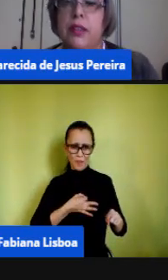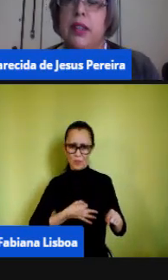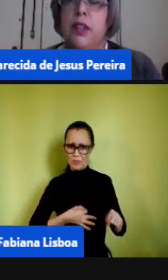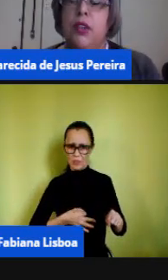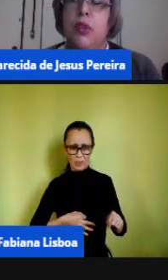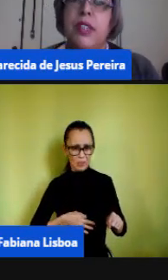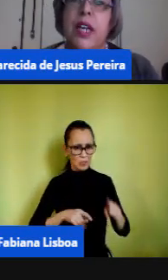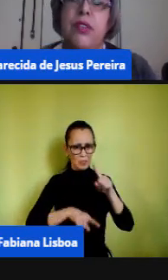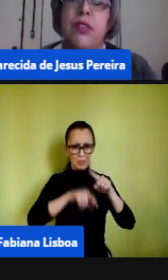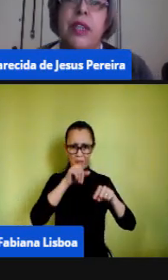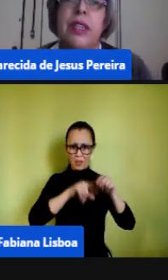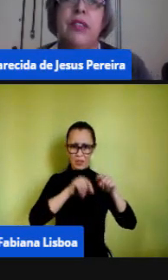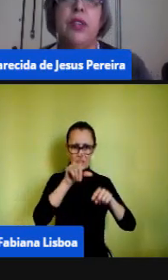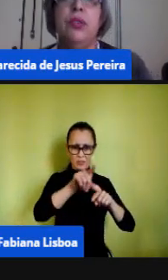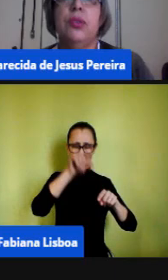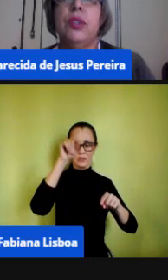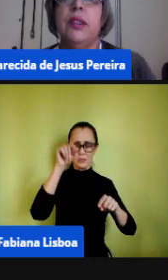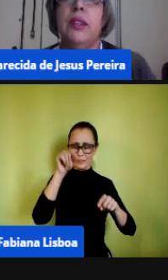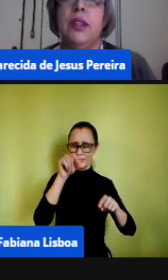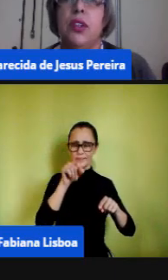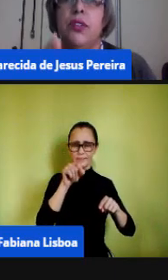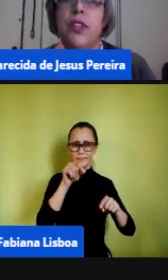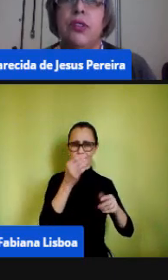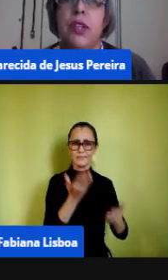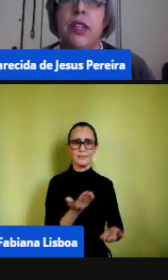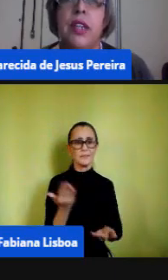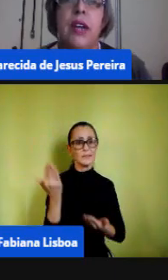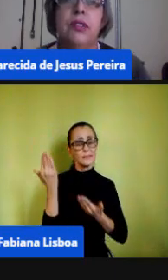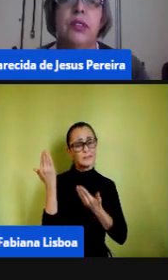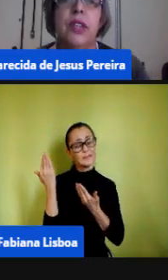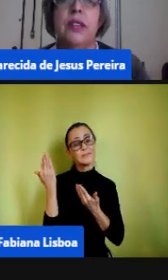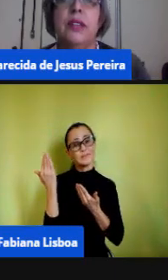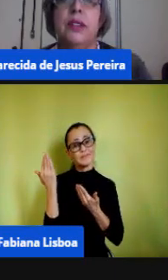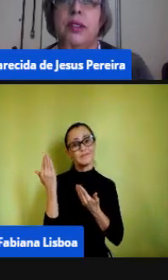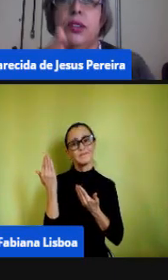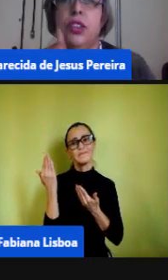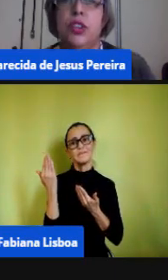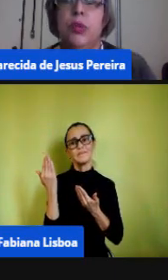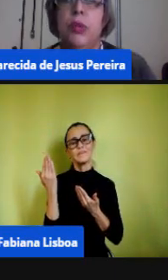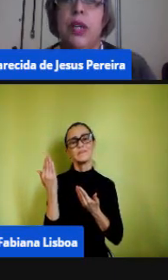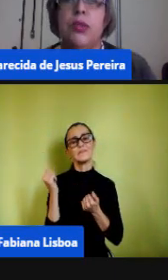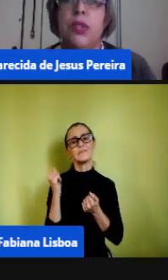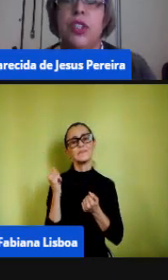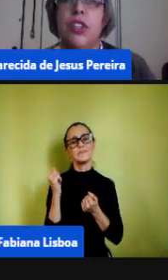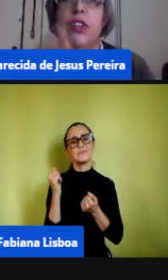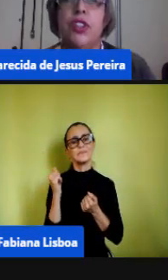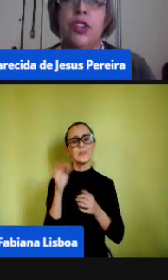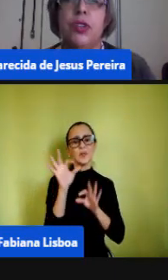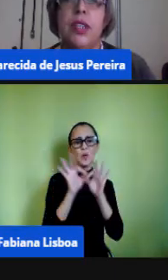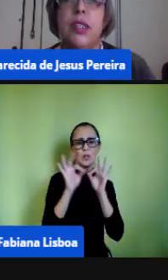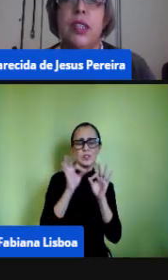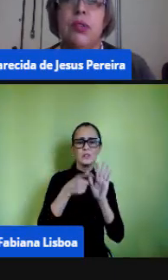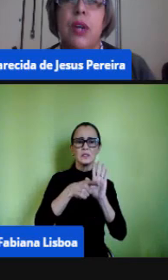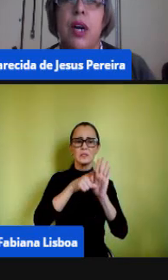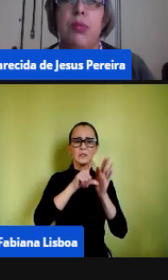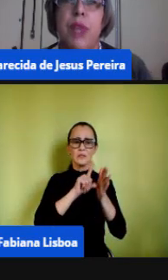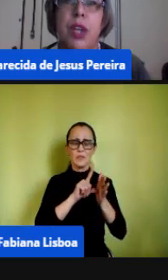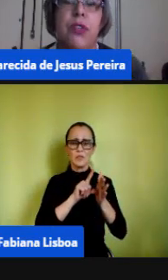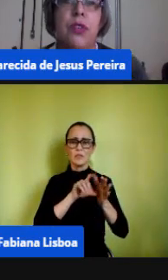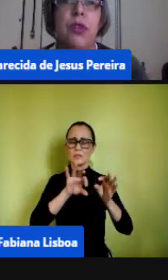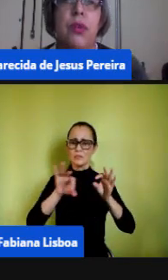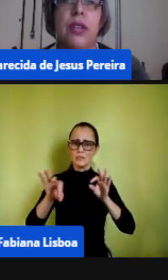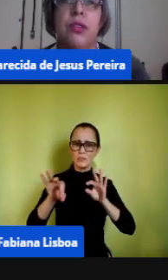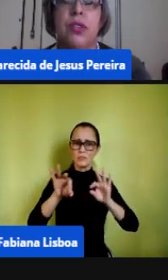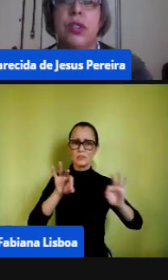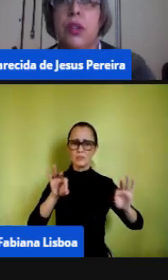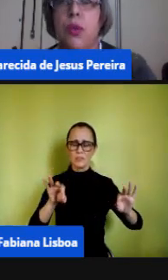preferência. Observem aí na figura que eu fiz um alinhavo, né? Tipo uma cruz, dividindo o tecido ao meio,